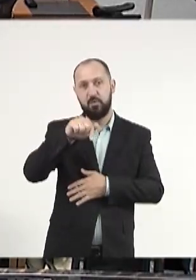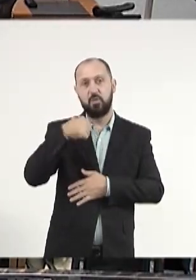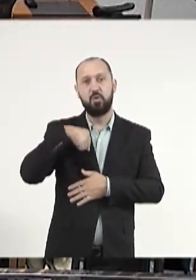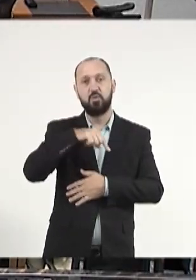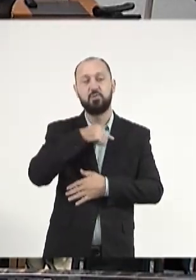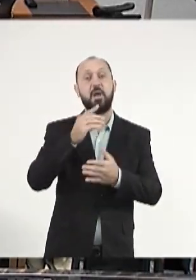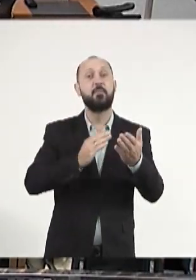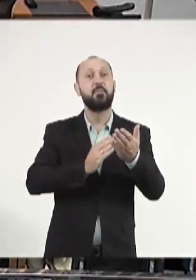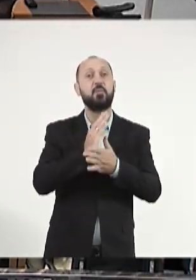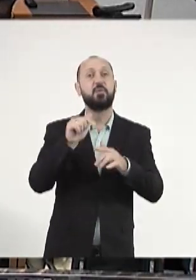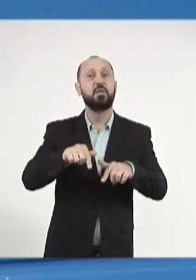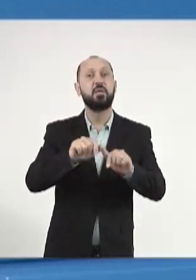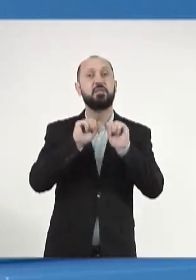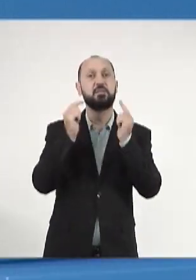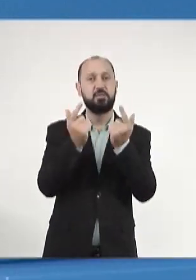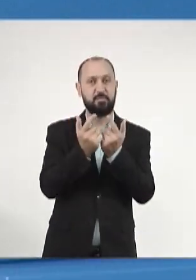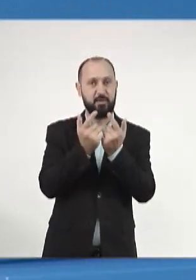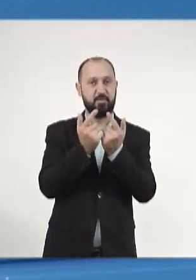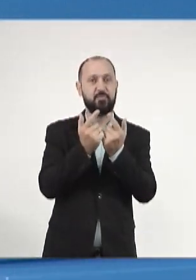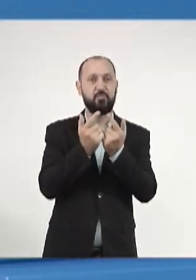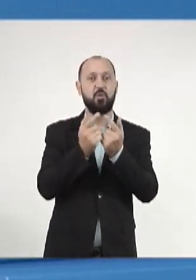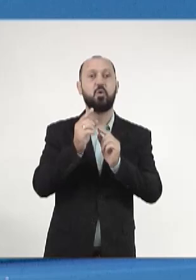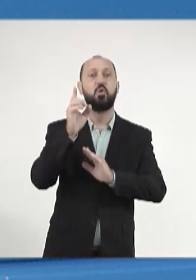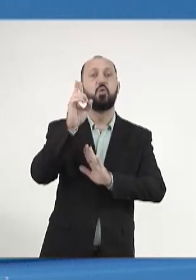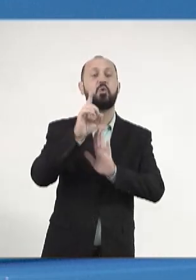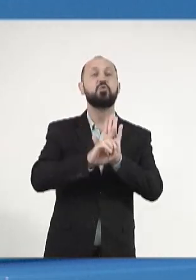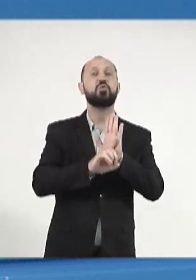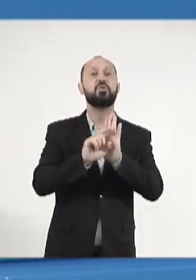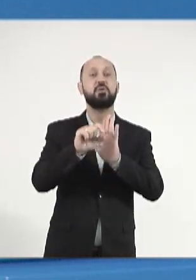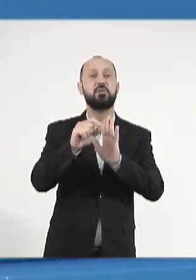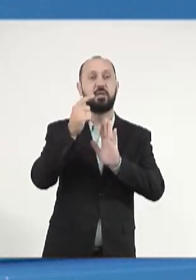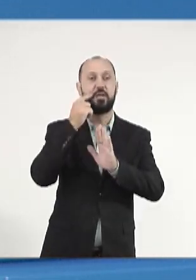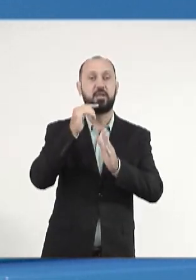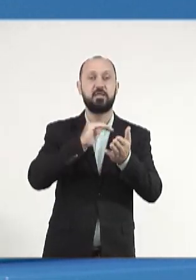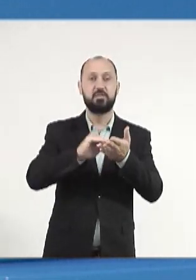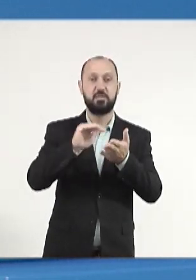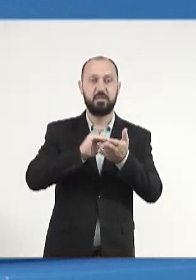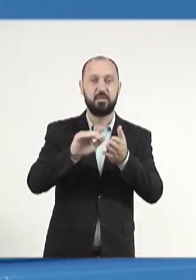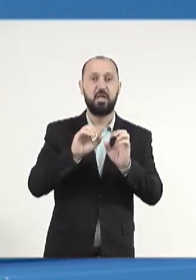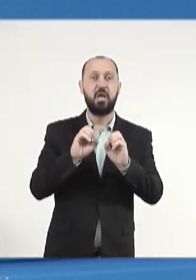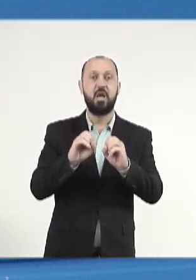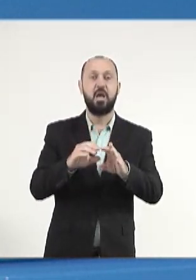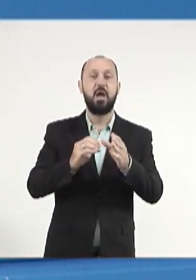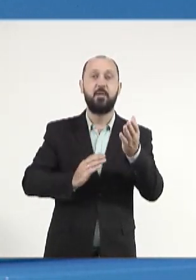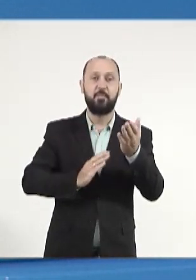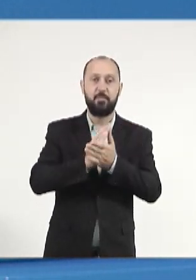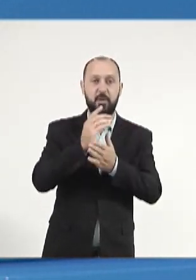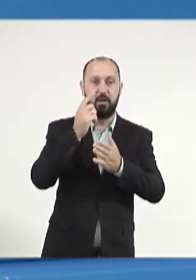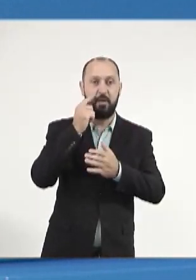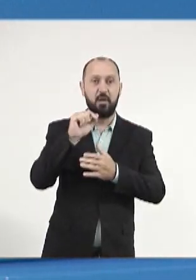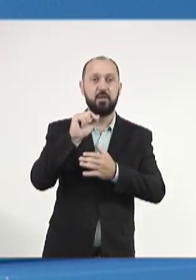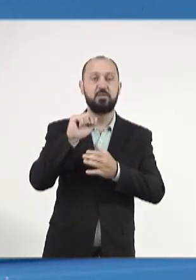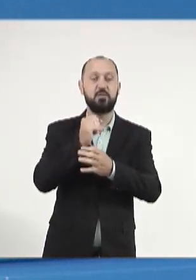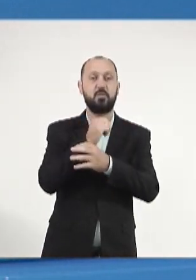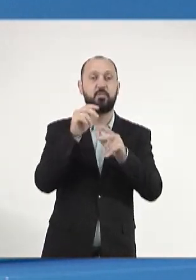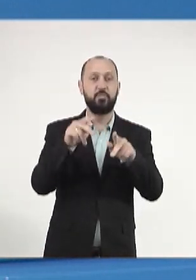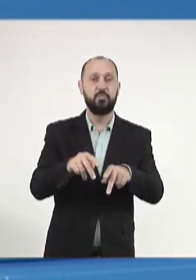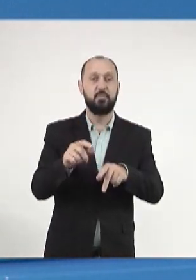nós aprovamos aqui na Assembleia Legislativa o direito de a Secretaria de Educação aprovar o Plano Estadual de Segurança